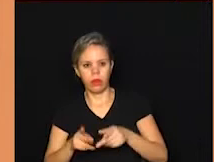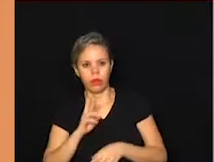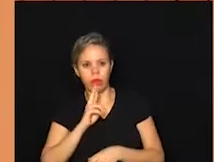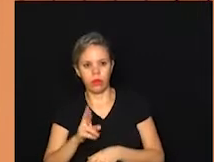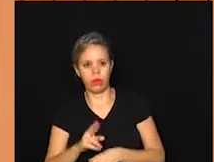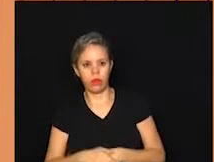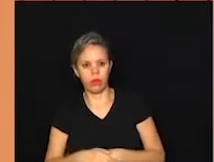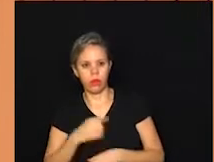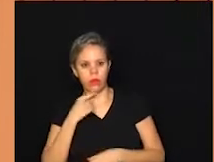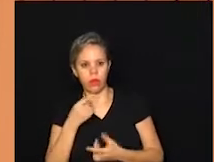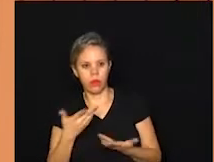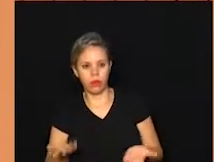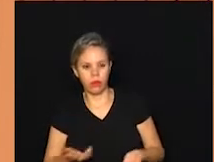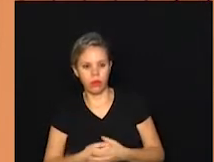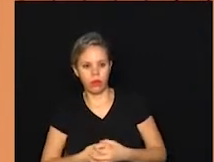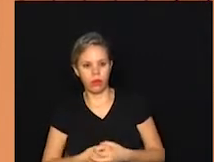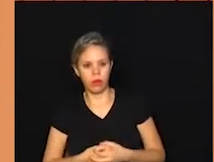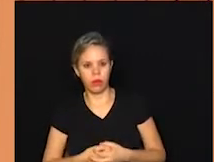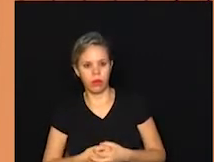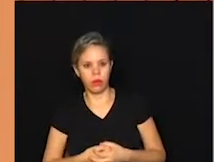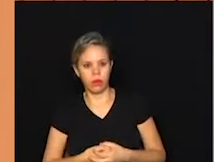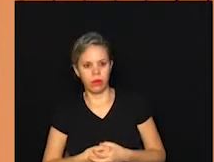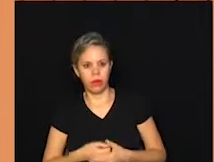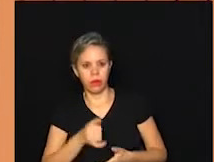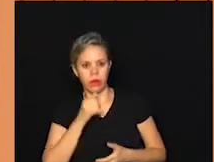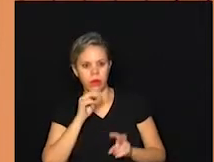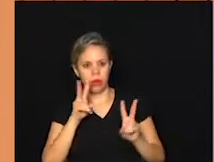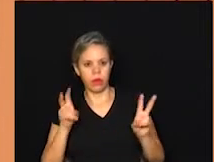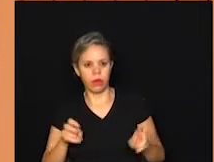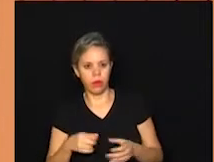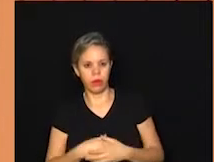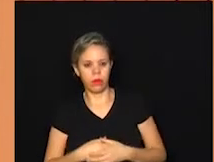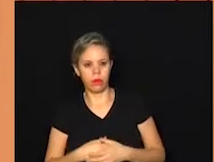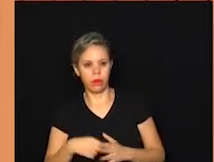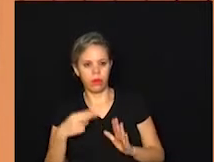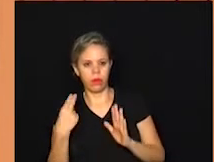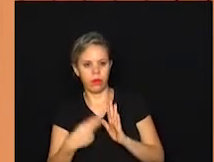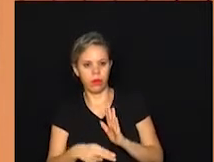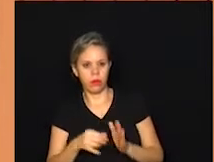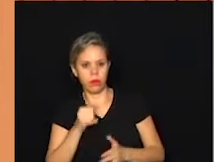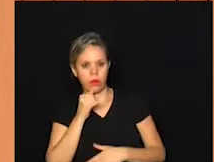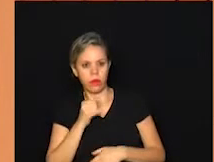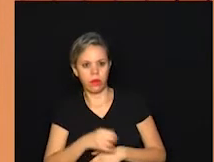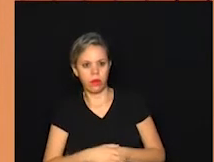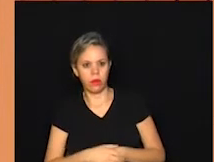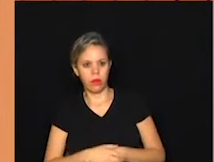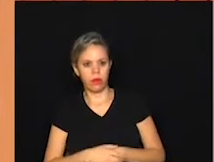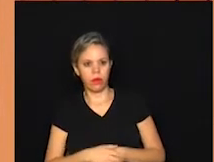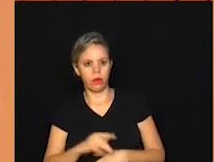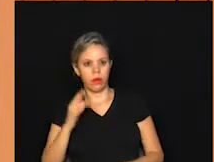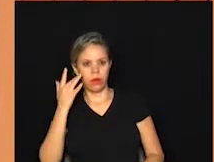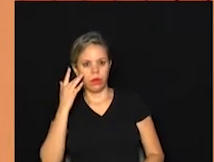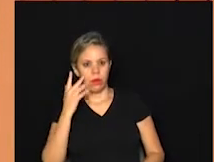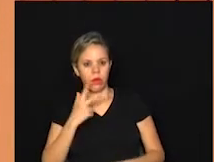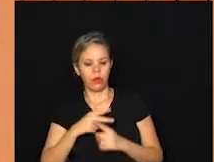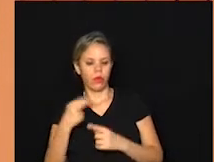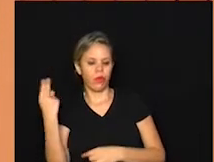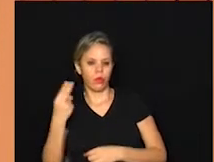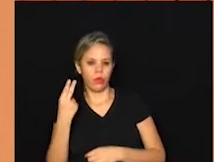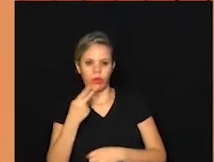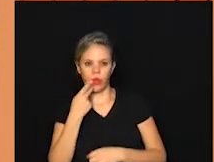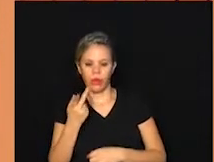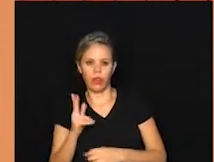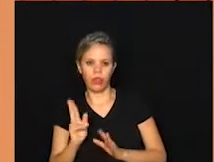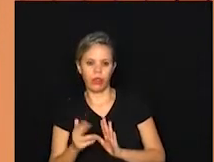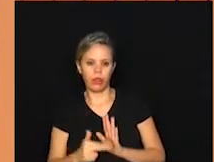essas questões. A questão com relação ao nome, eu acho que já foi comentada aqui no chat,